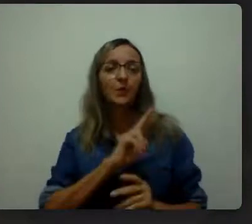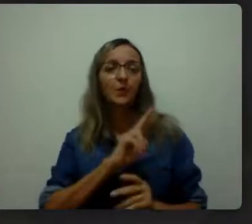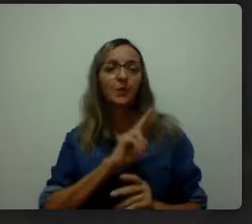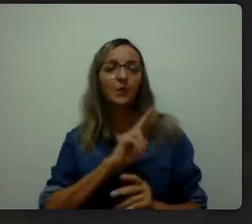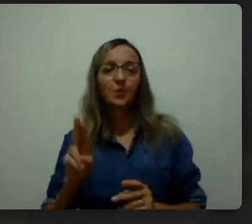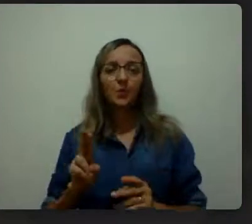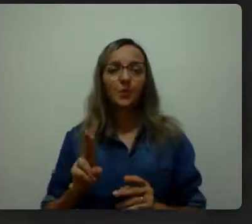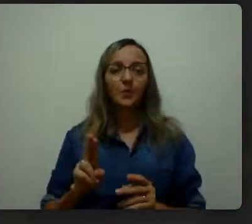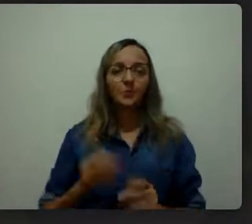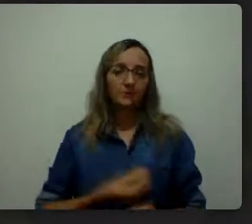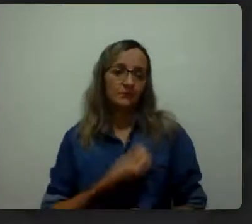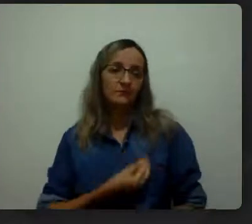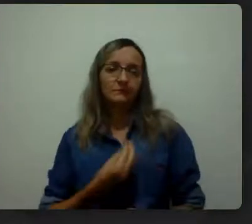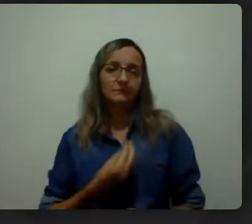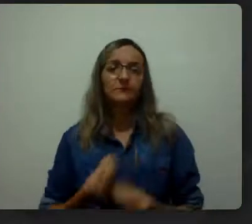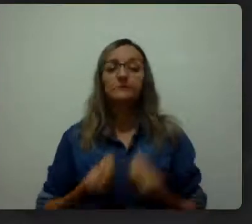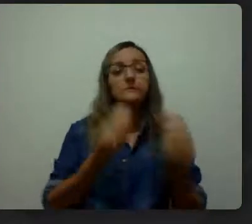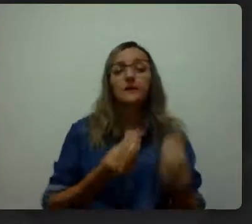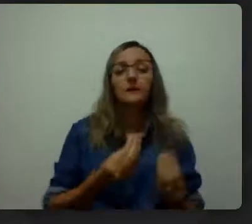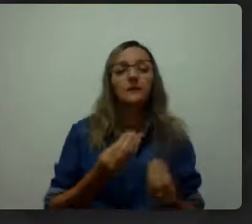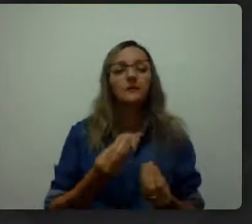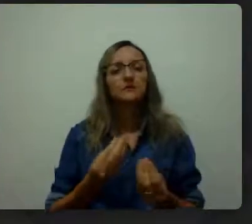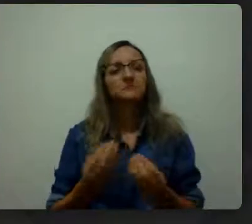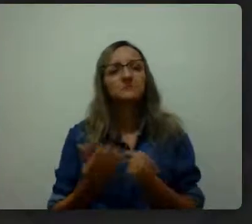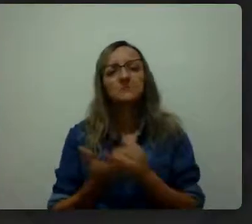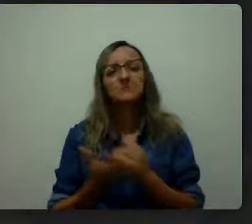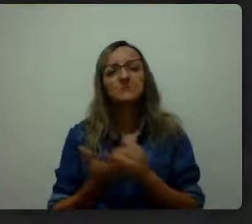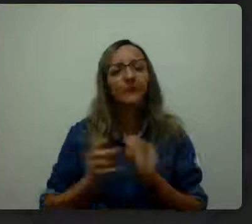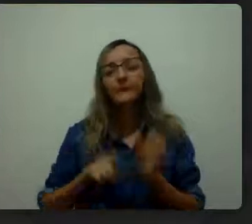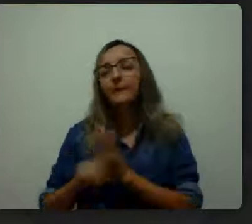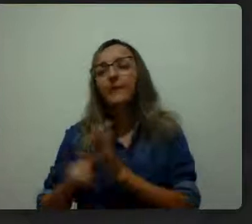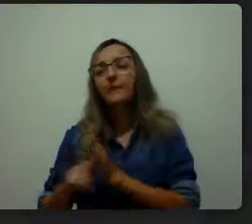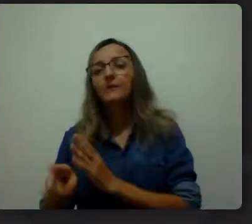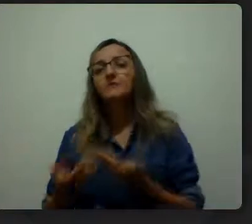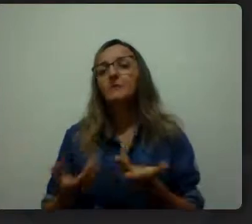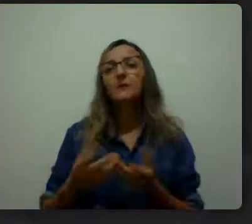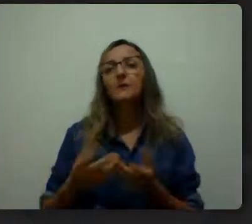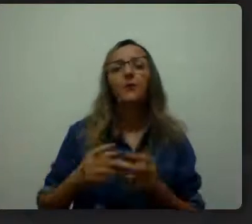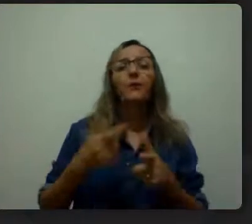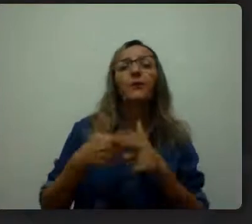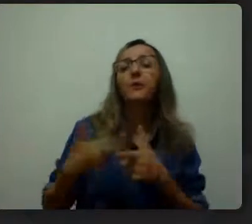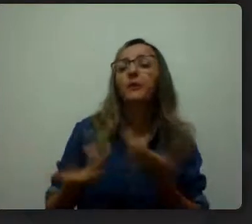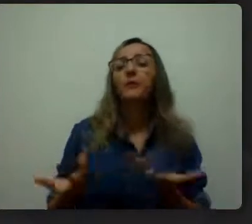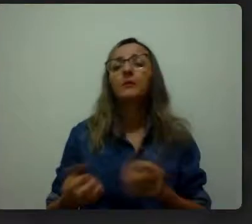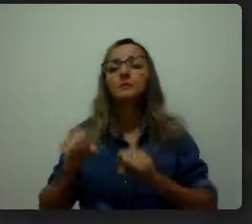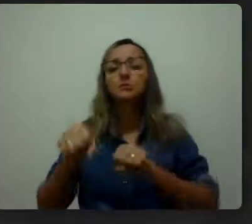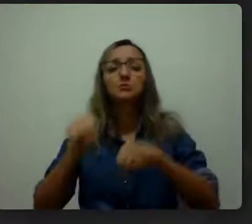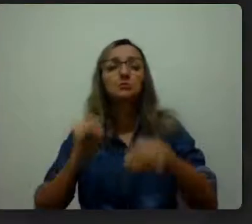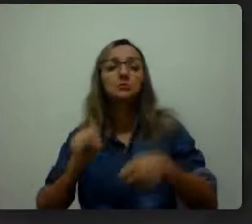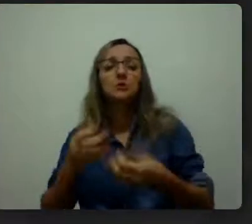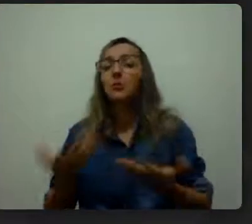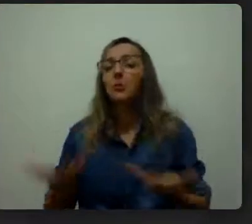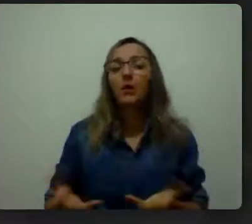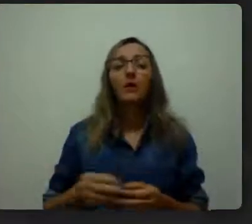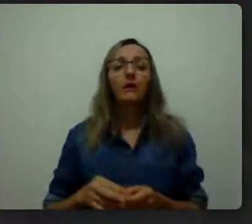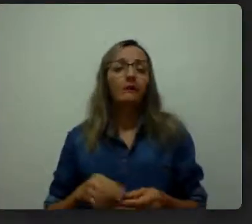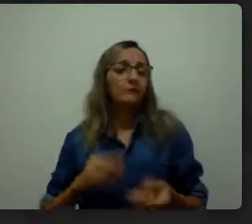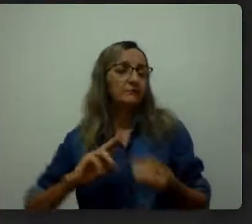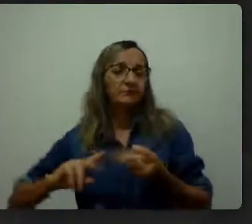não, você não vai ter que entregar no final um trabalho escrito, um relatório gigante, não é nada disso. A gente traz essas entregas